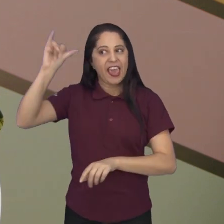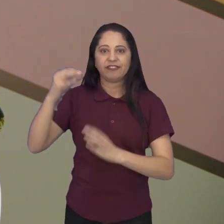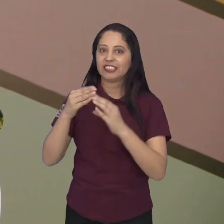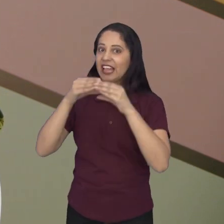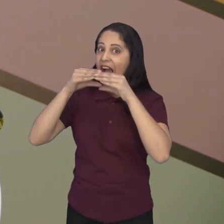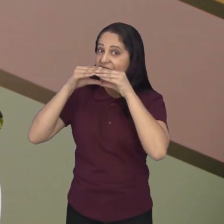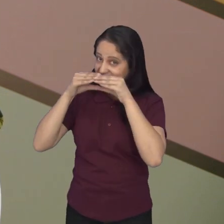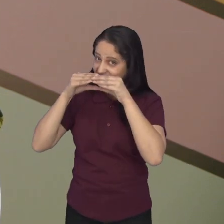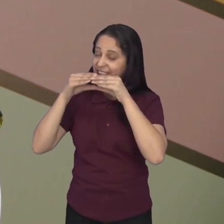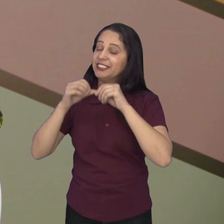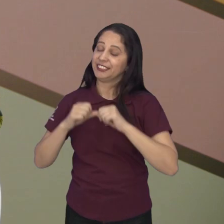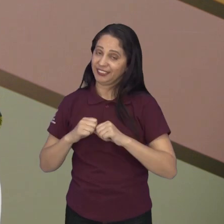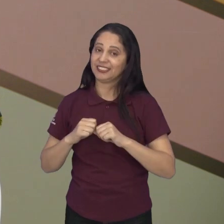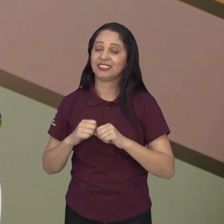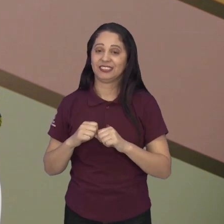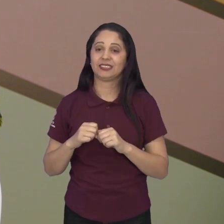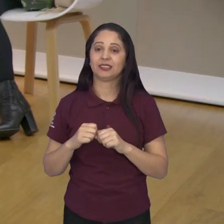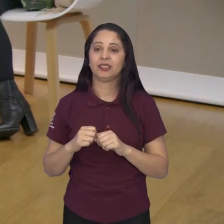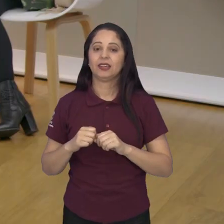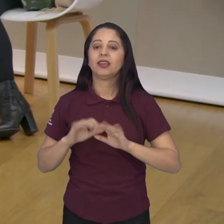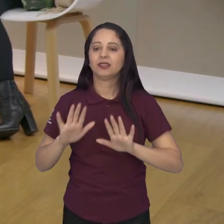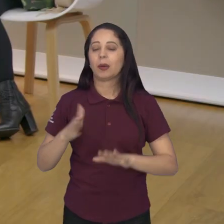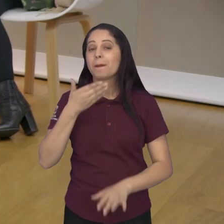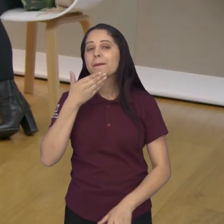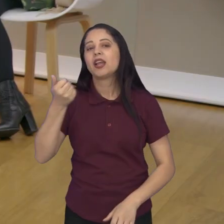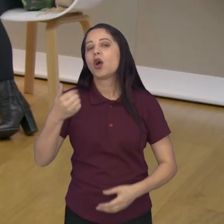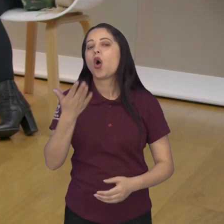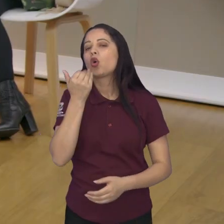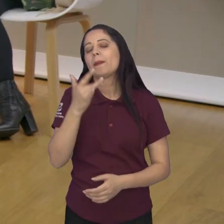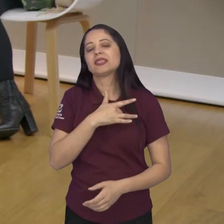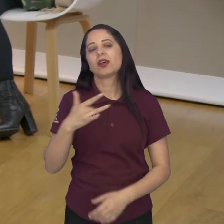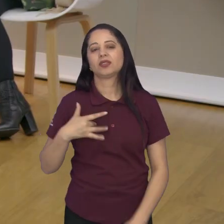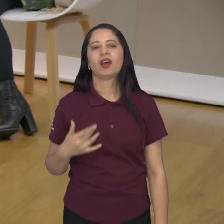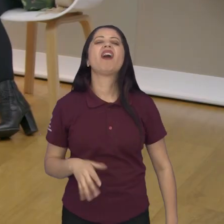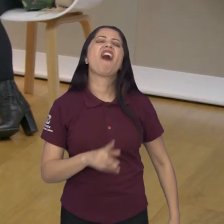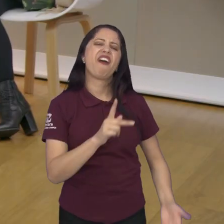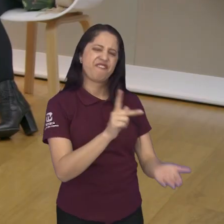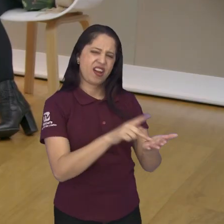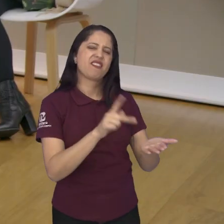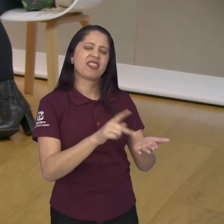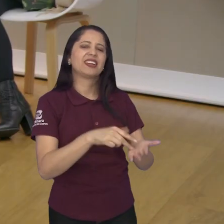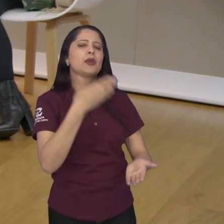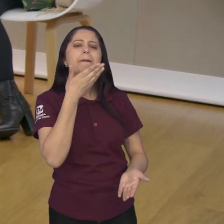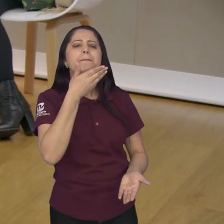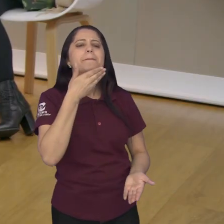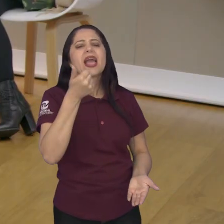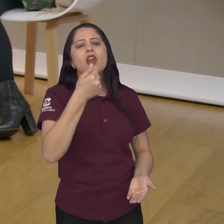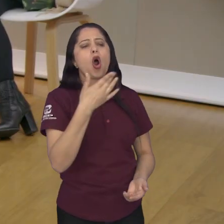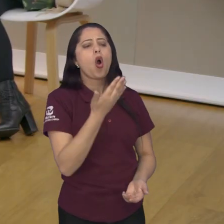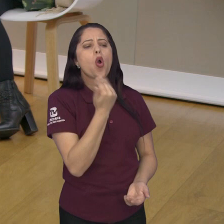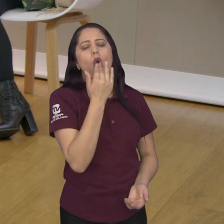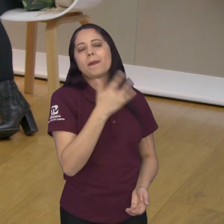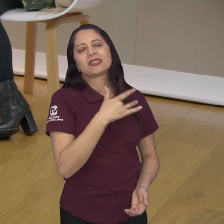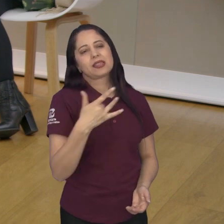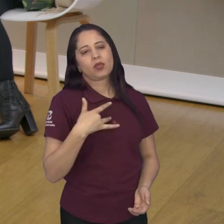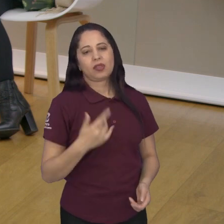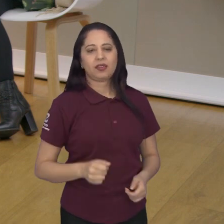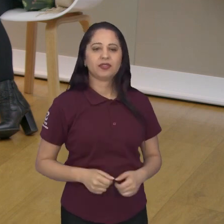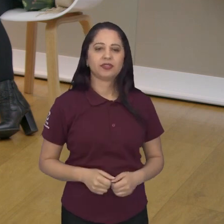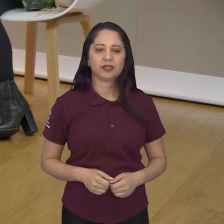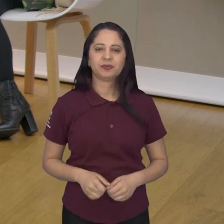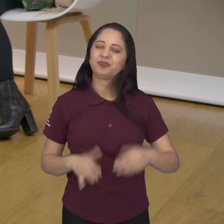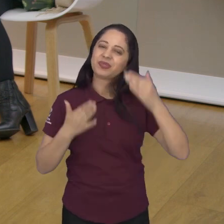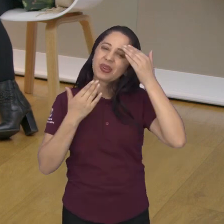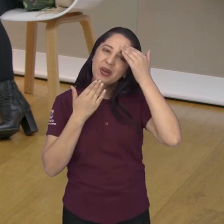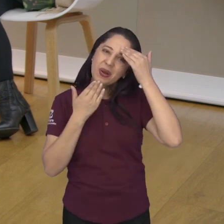excessos, né, hambúrguer, pizza, que a gente adora pão todos os dias. Então, essa é a dieta ideal. Se alimenta direitinho, o que o fígado agradece. Exato. Não só o fígado, né?